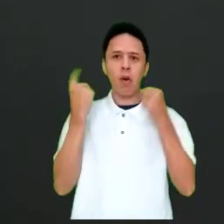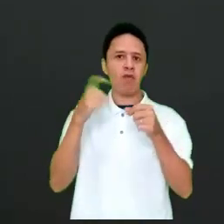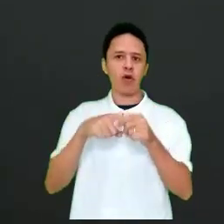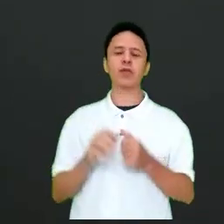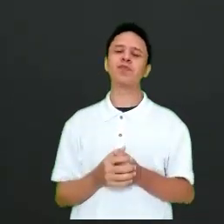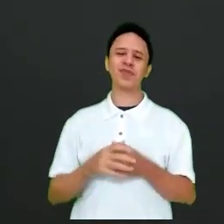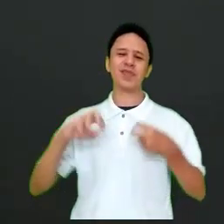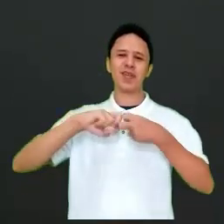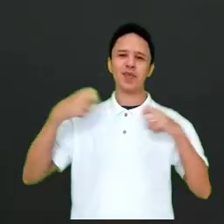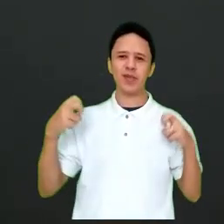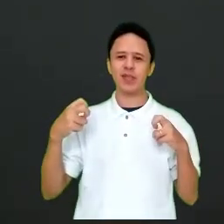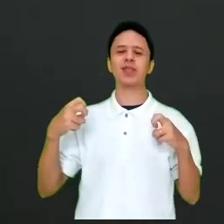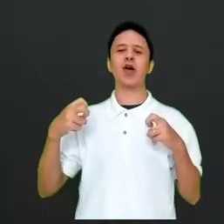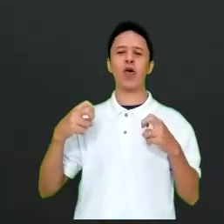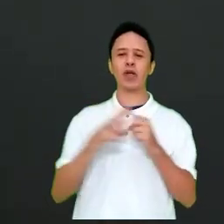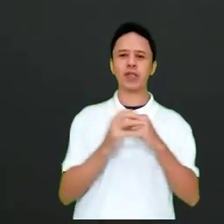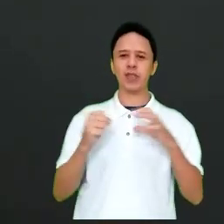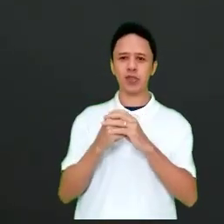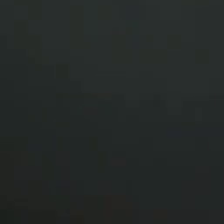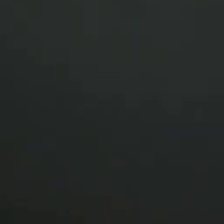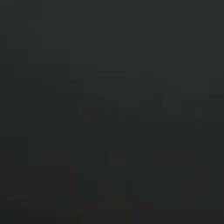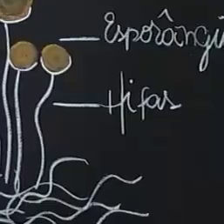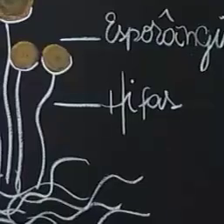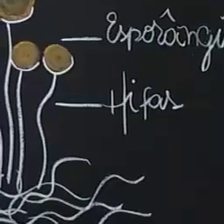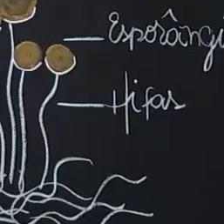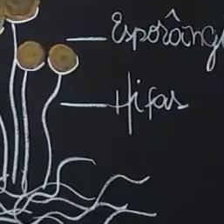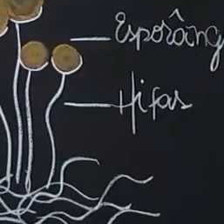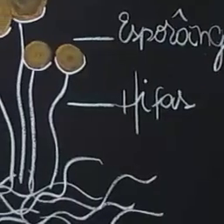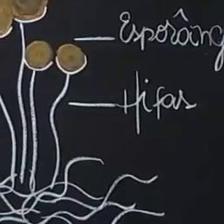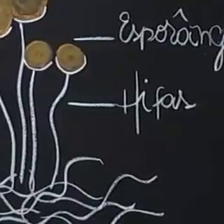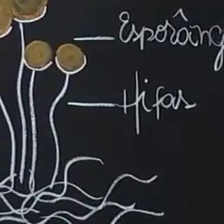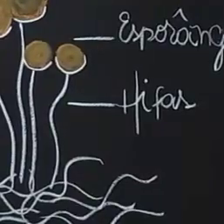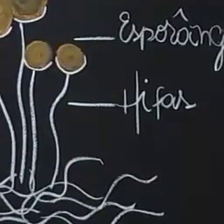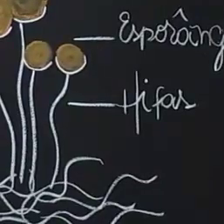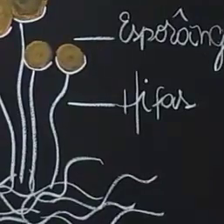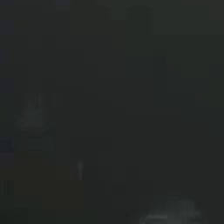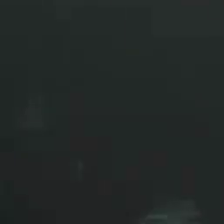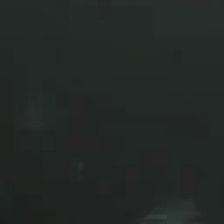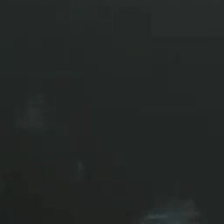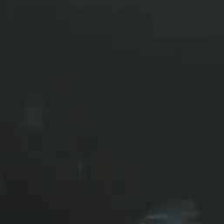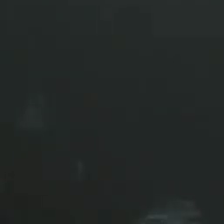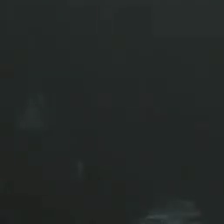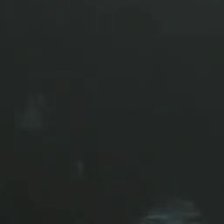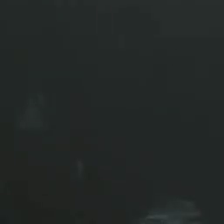a nossa aula de reprodução sexuada e assexuada e ficamos por aqui. Até a próxima.